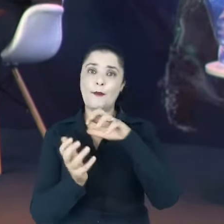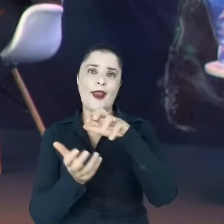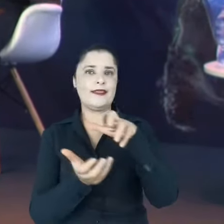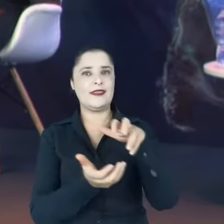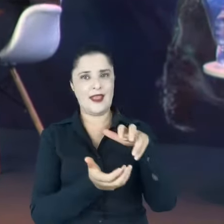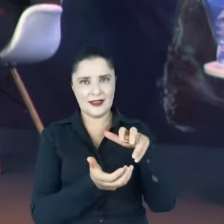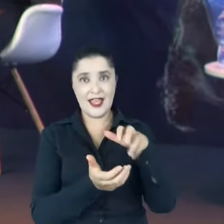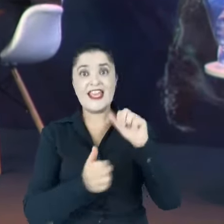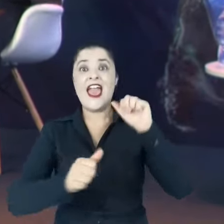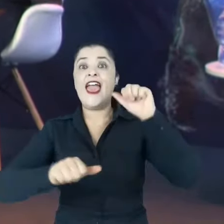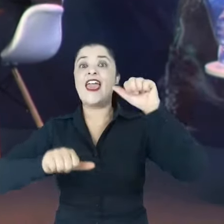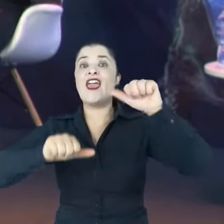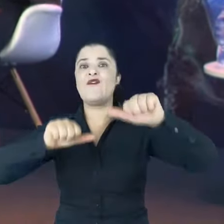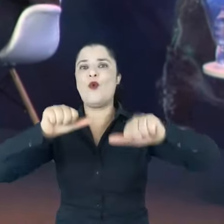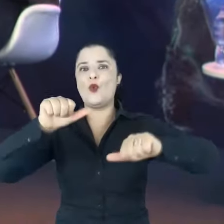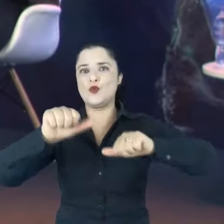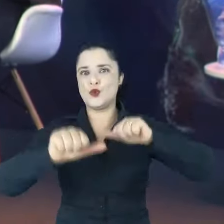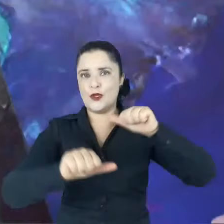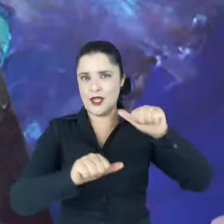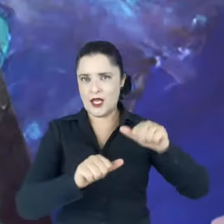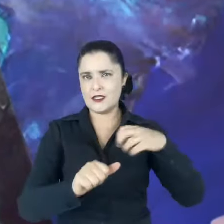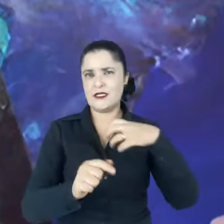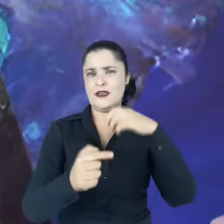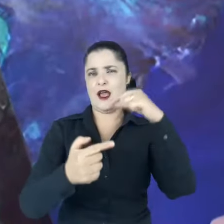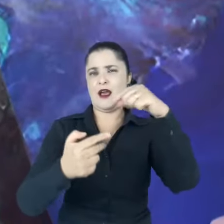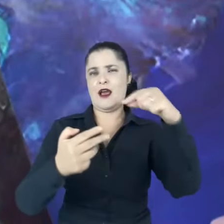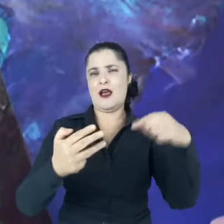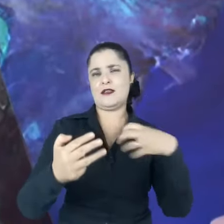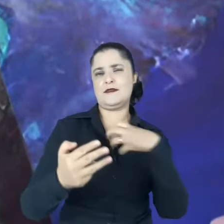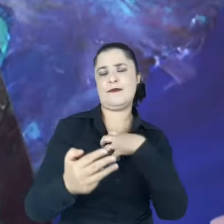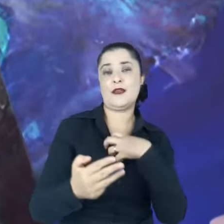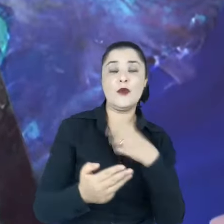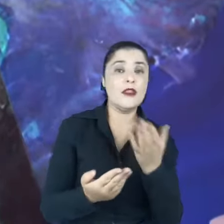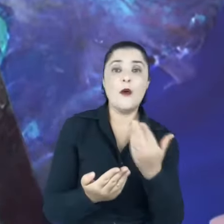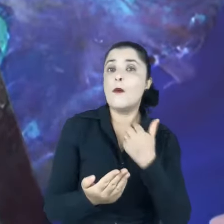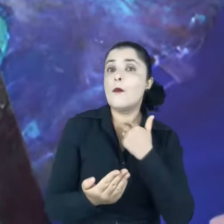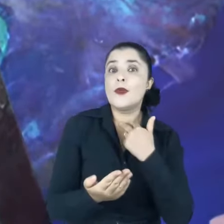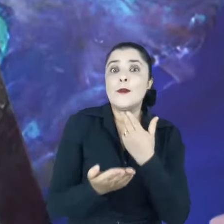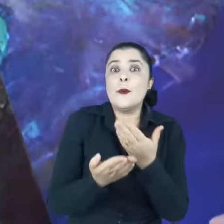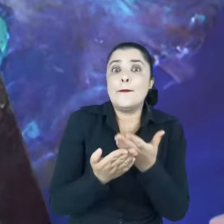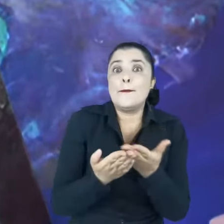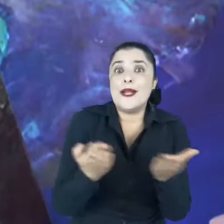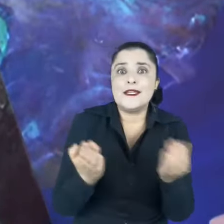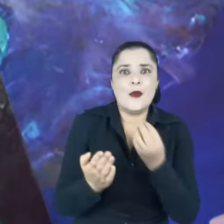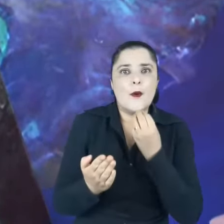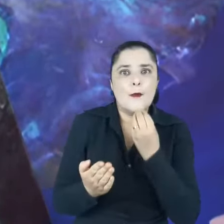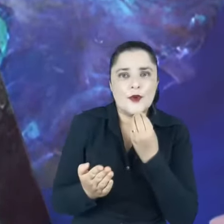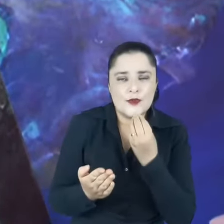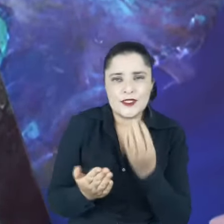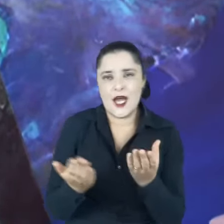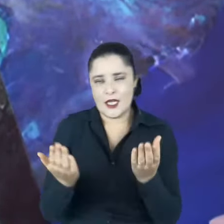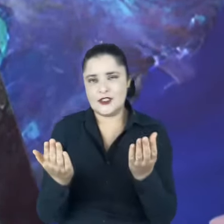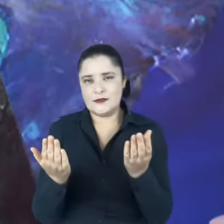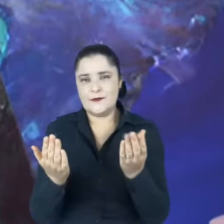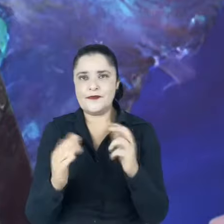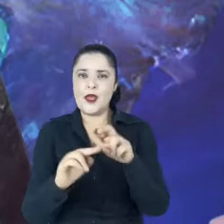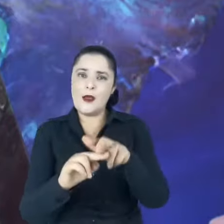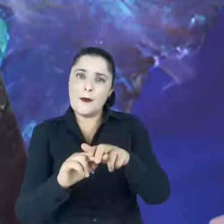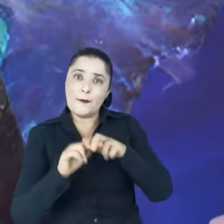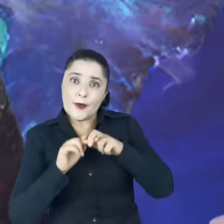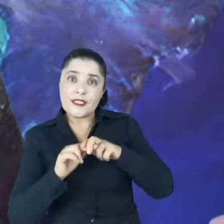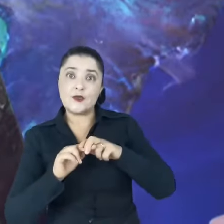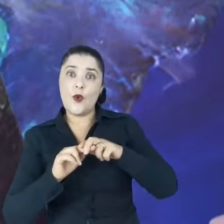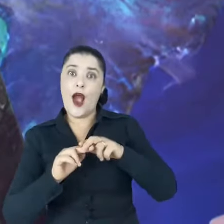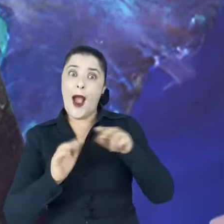em tantos aspectos. Não podemos perder essa oportunidade. É por isso que a atuação da política pública é